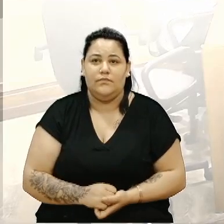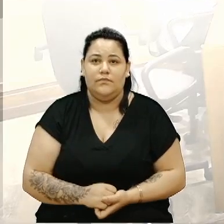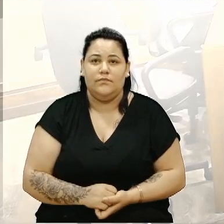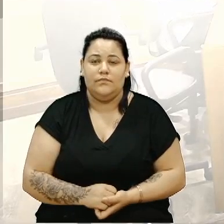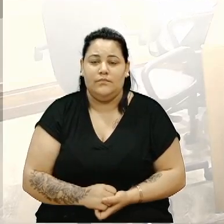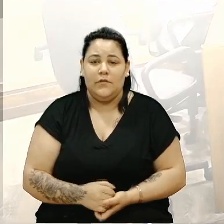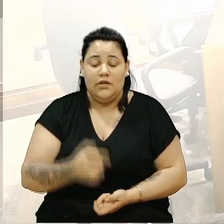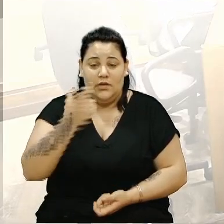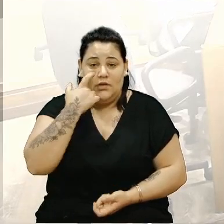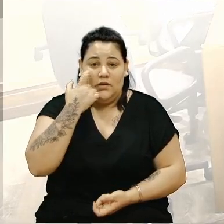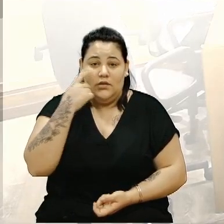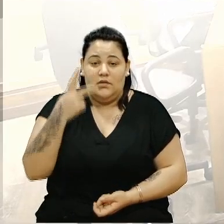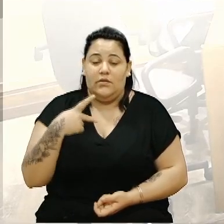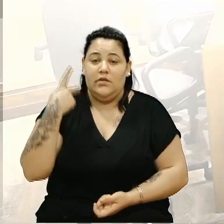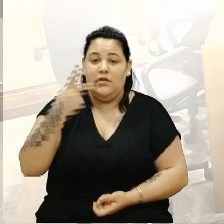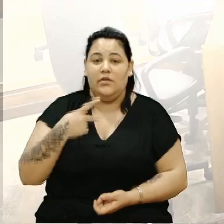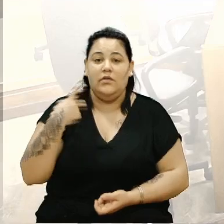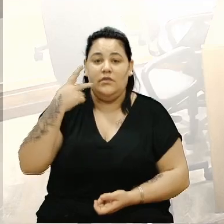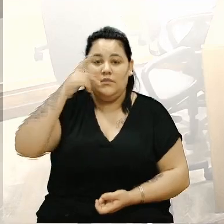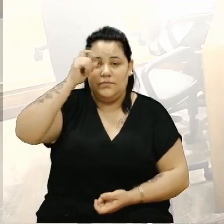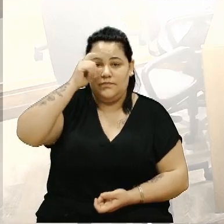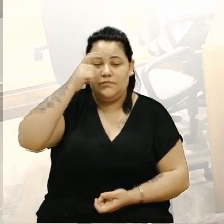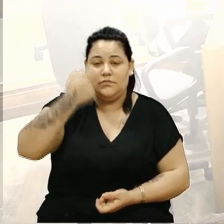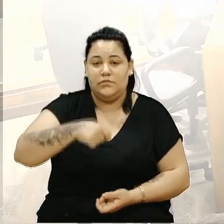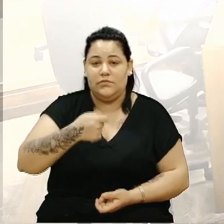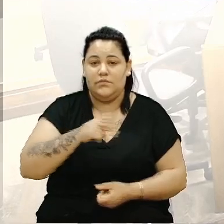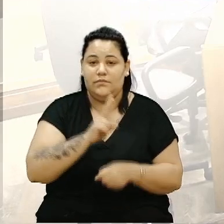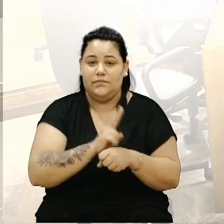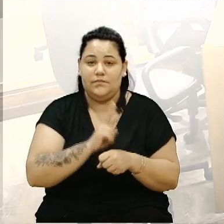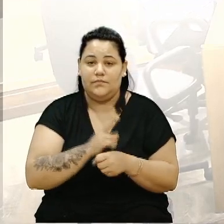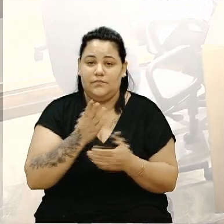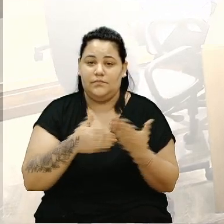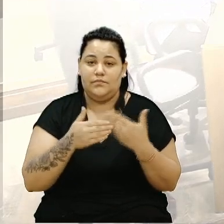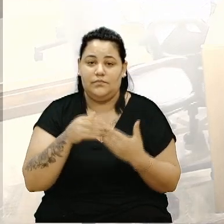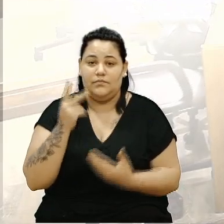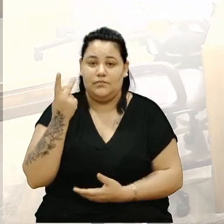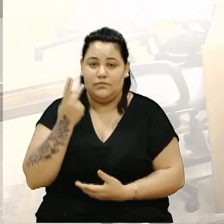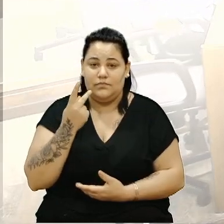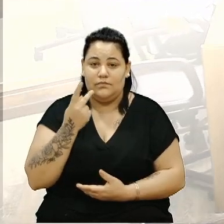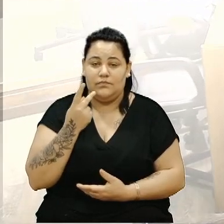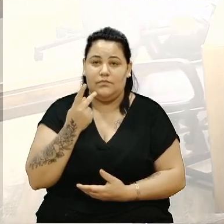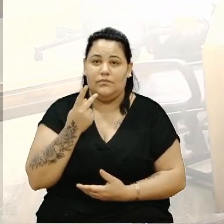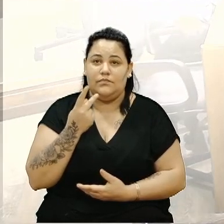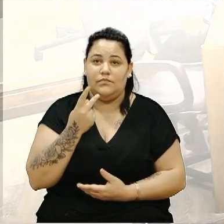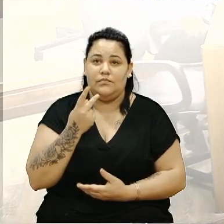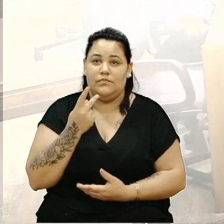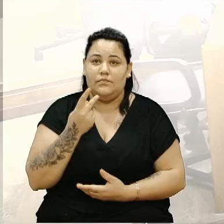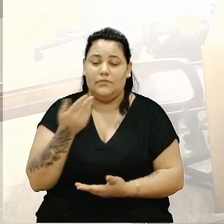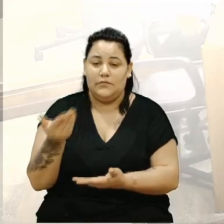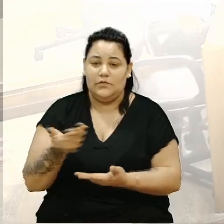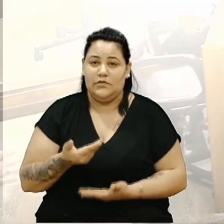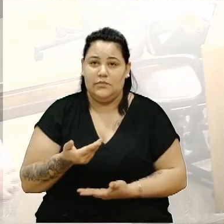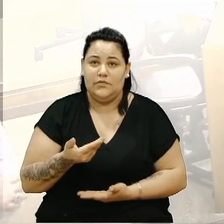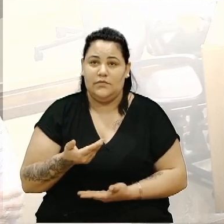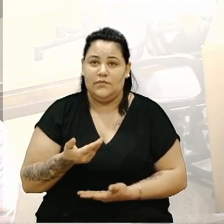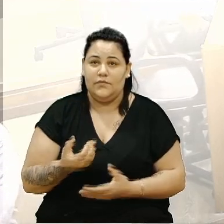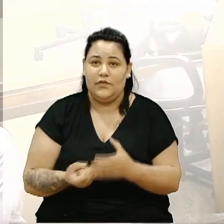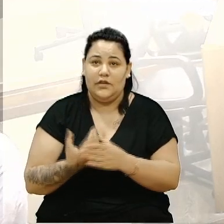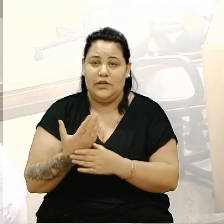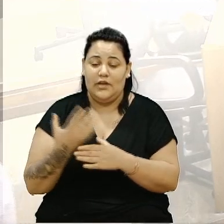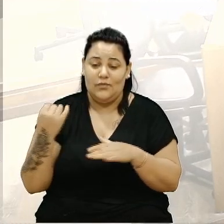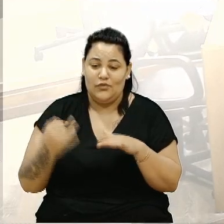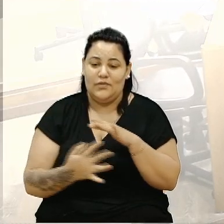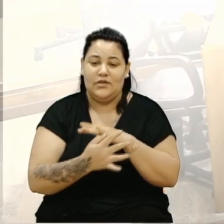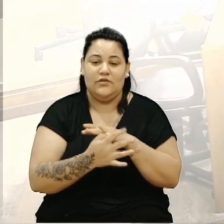vereador Schalco, preservar a nossa história, a nossa identidade de Caxias, que acolheu, que recebeu, foi fundada por